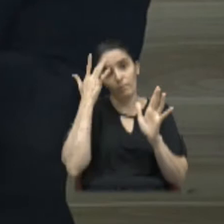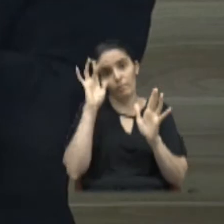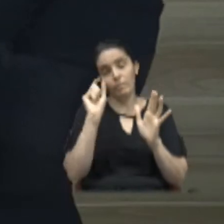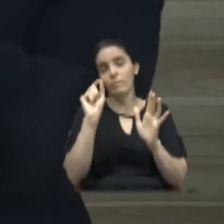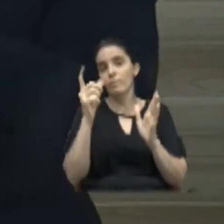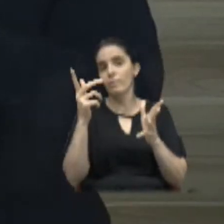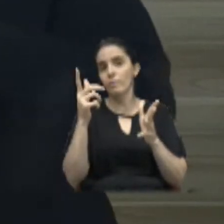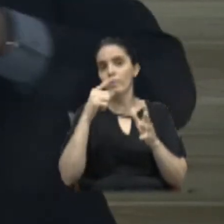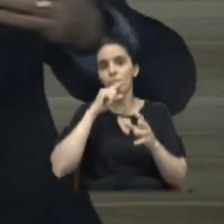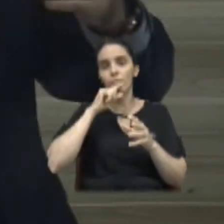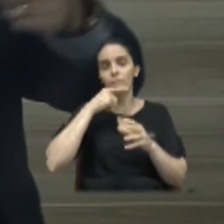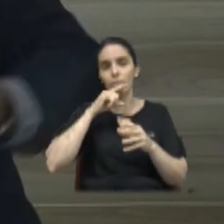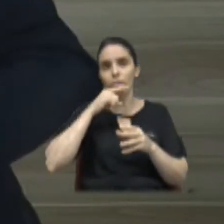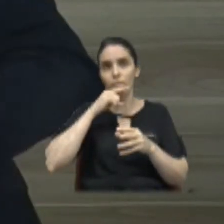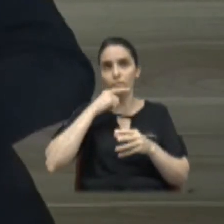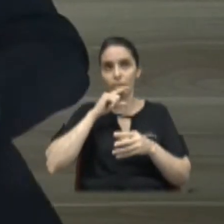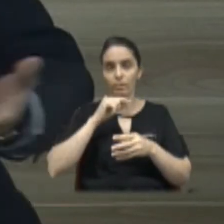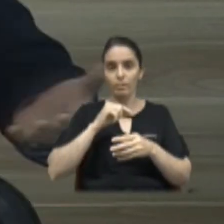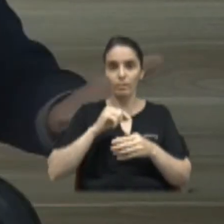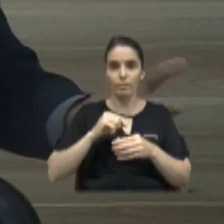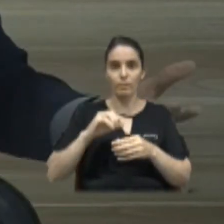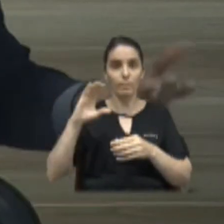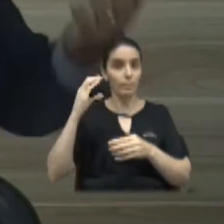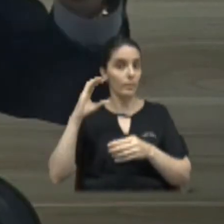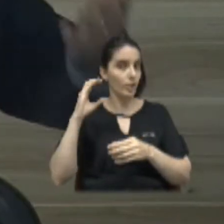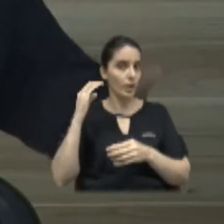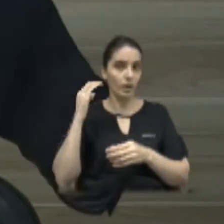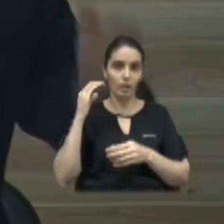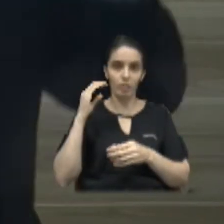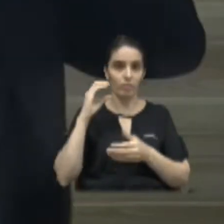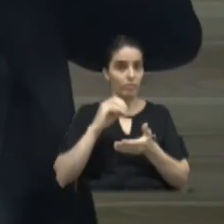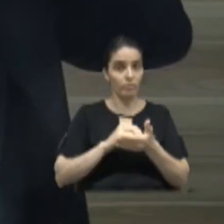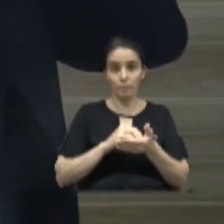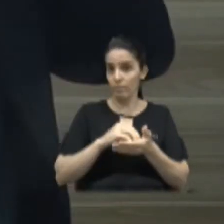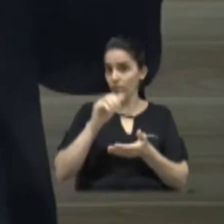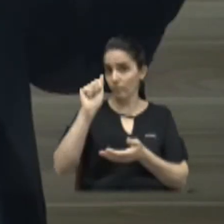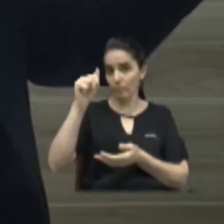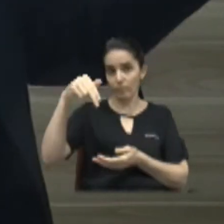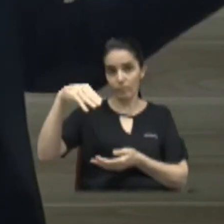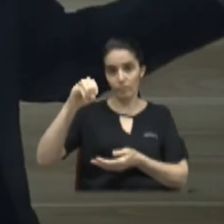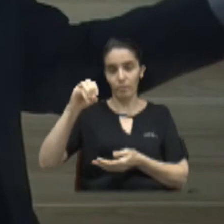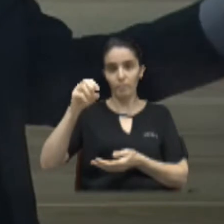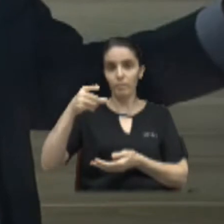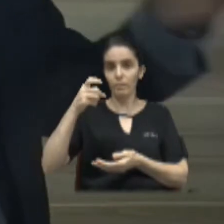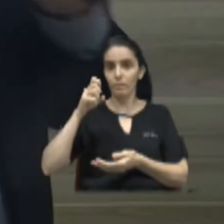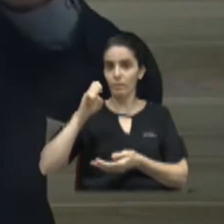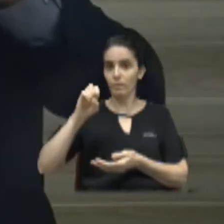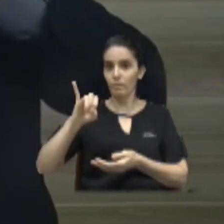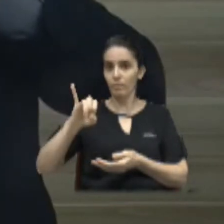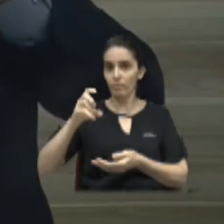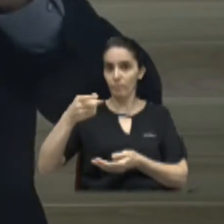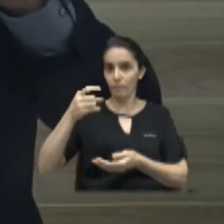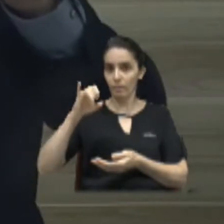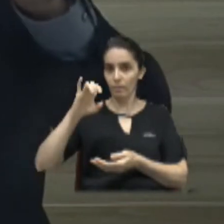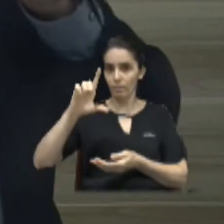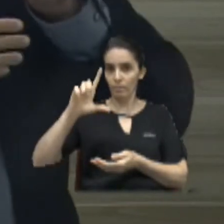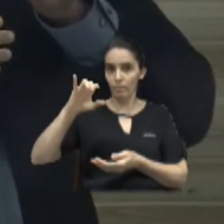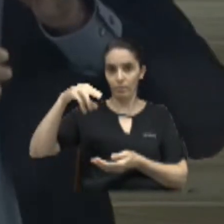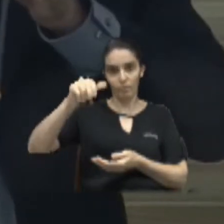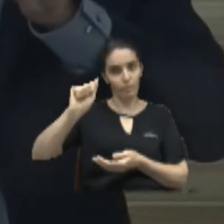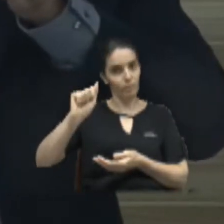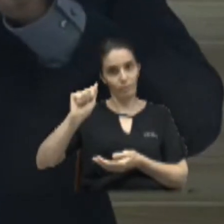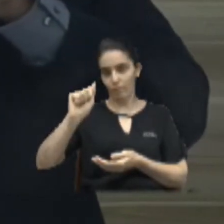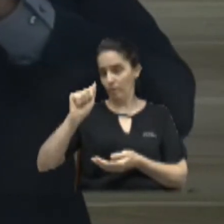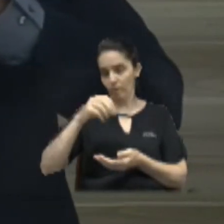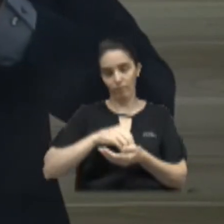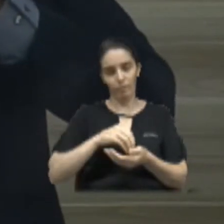que Iracemápolis, que Cordeiro não está faltando amoxicilina. Agora, quando falta o sal, é óbvio que não vai fazer